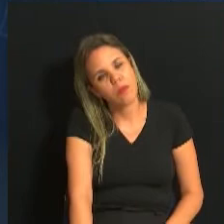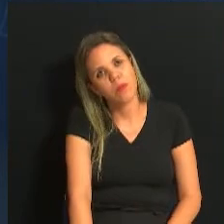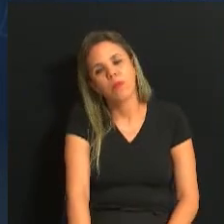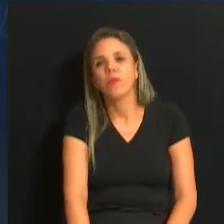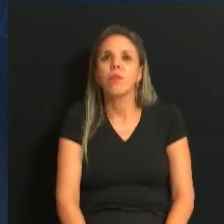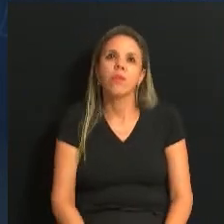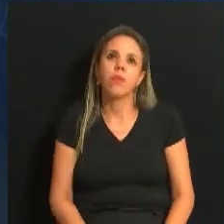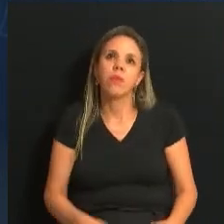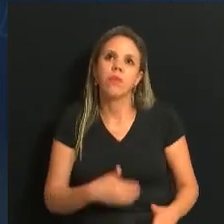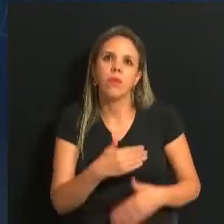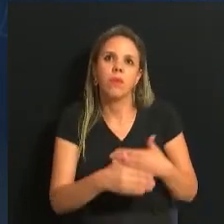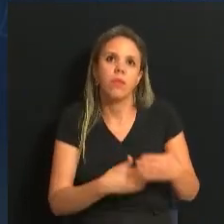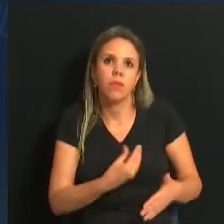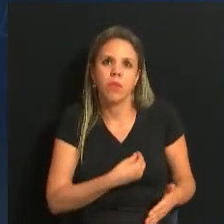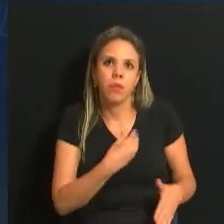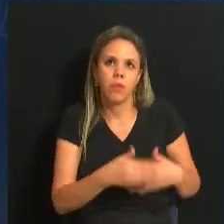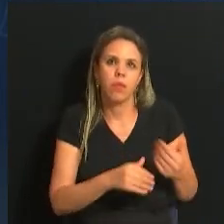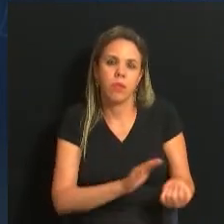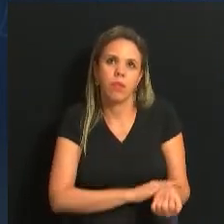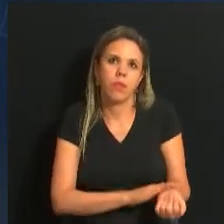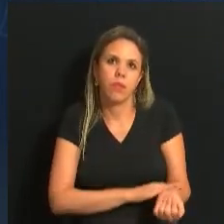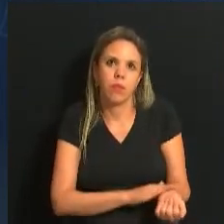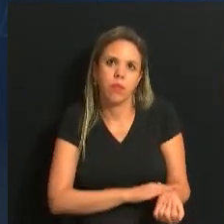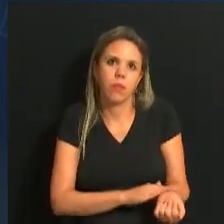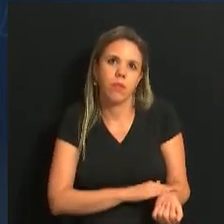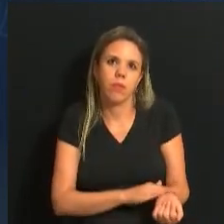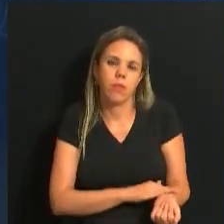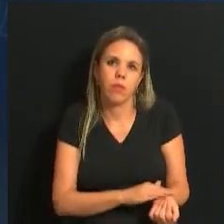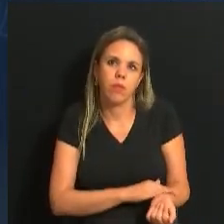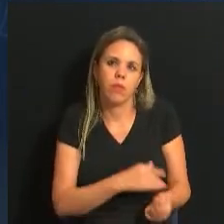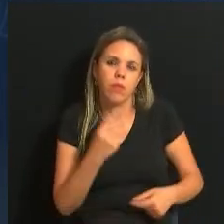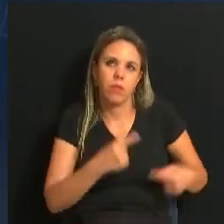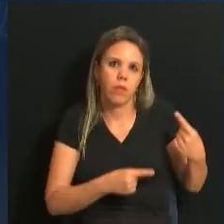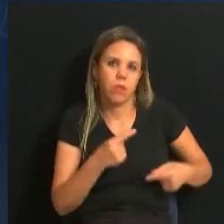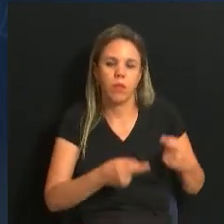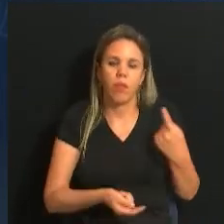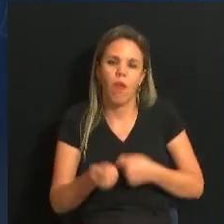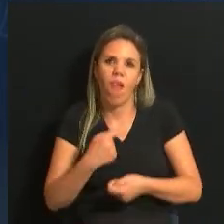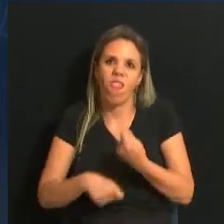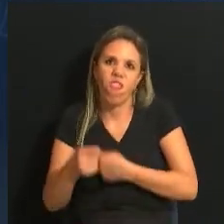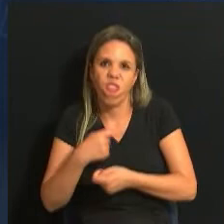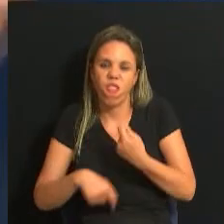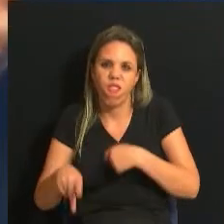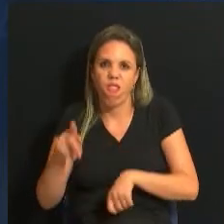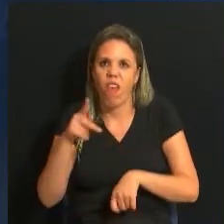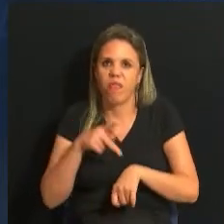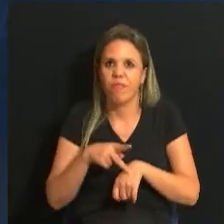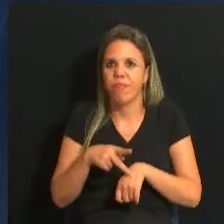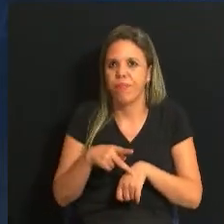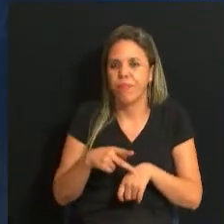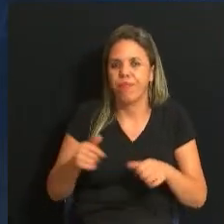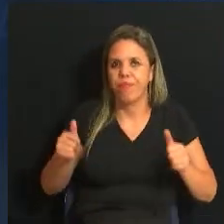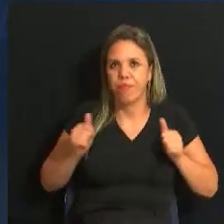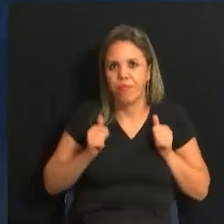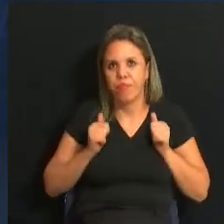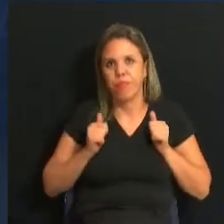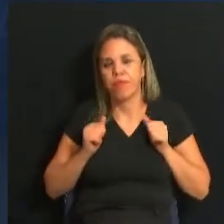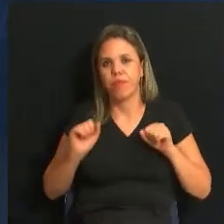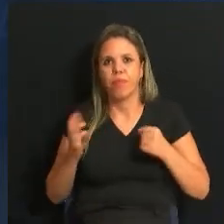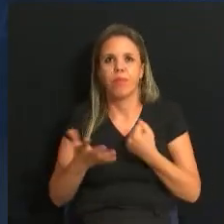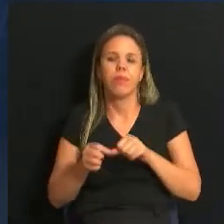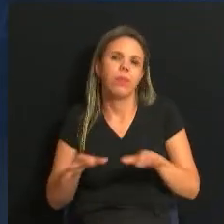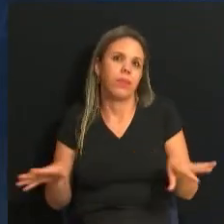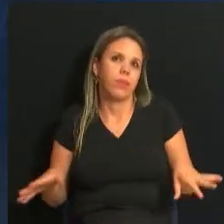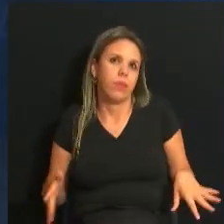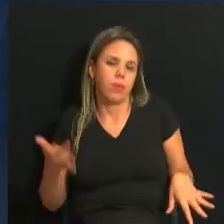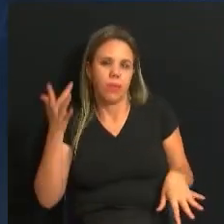rotina estressante, situação da política, econômica do nosso país, desemprego, pandemia,